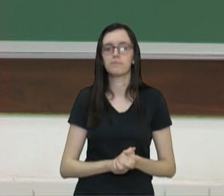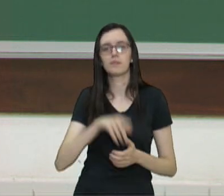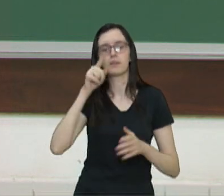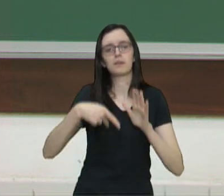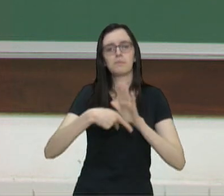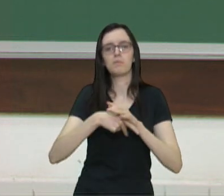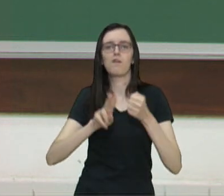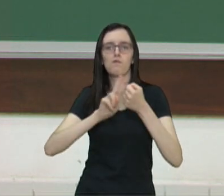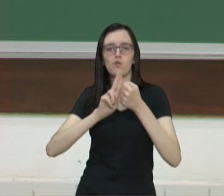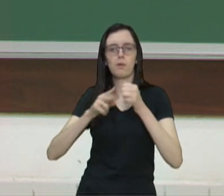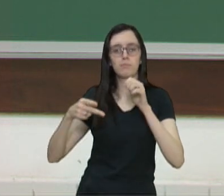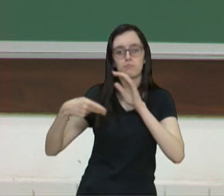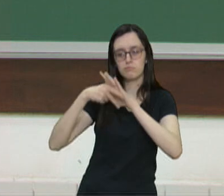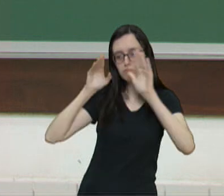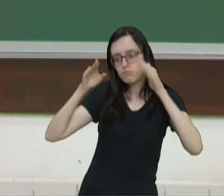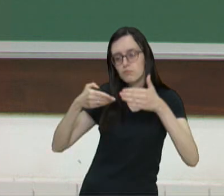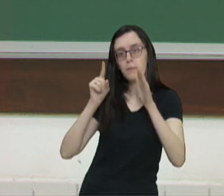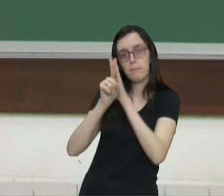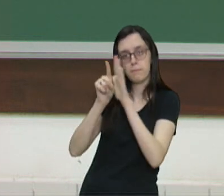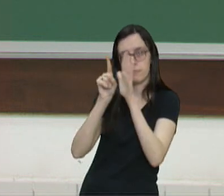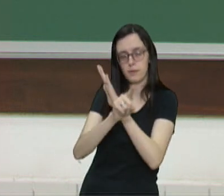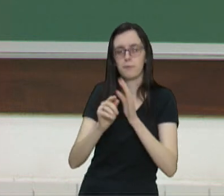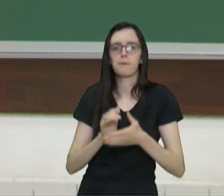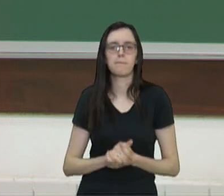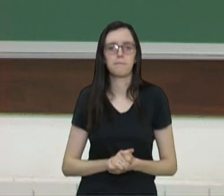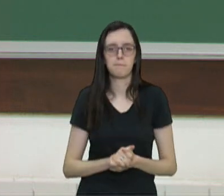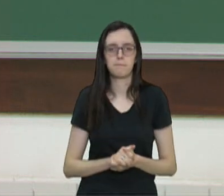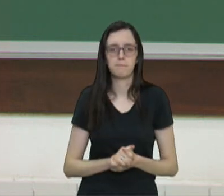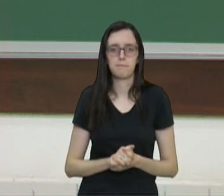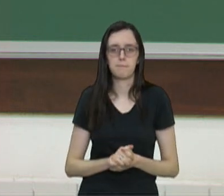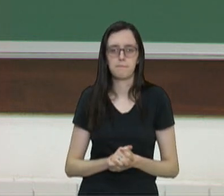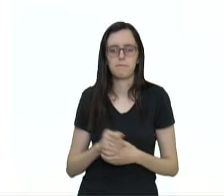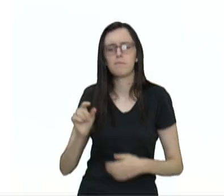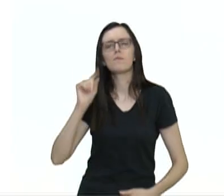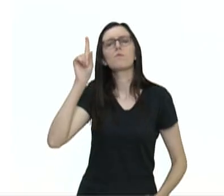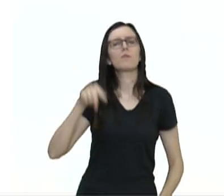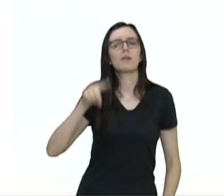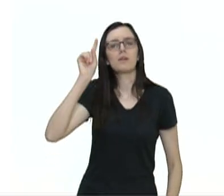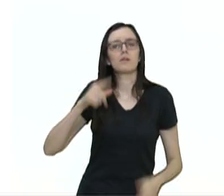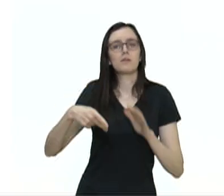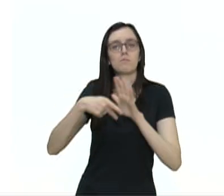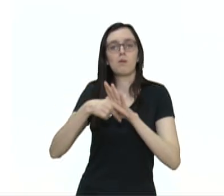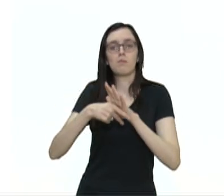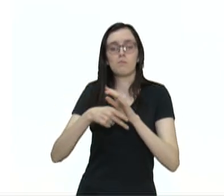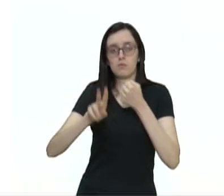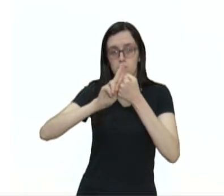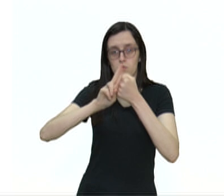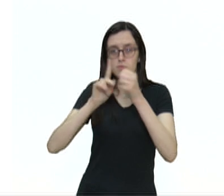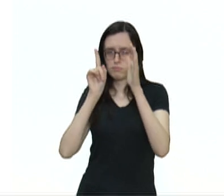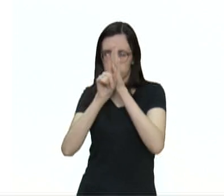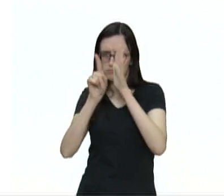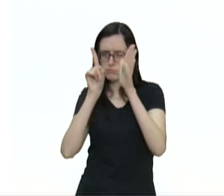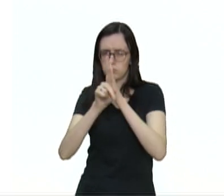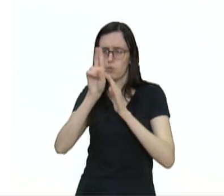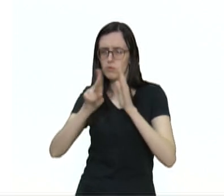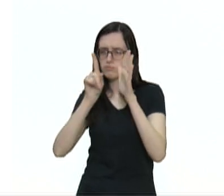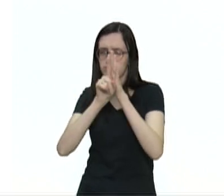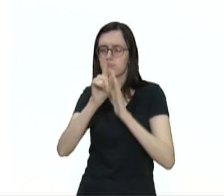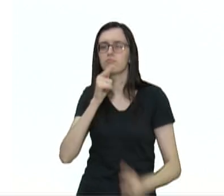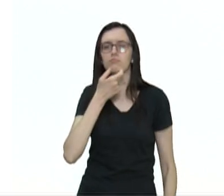pronomes interrogativos. Let's go! Então, question words são pronomes interrogativos utilizados para fazer perguntas